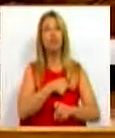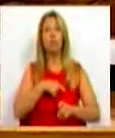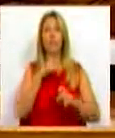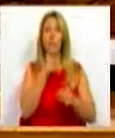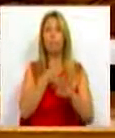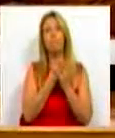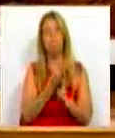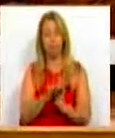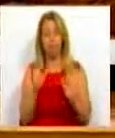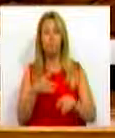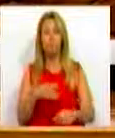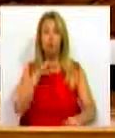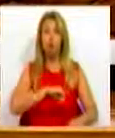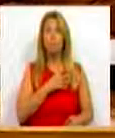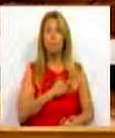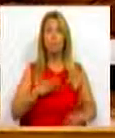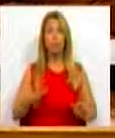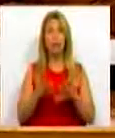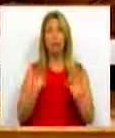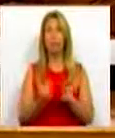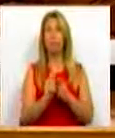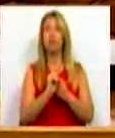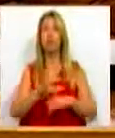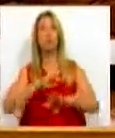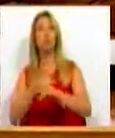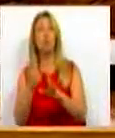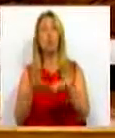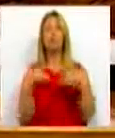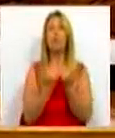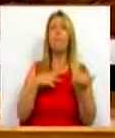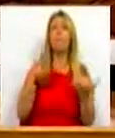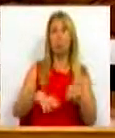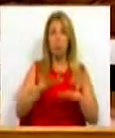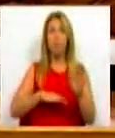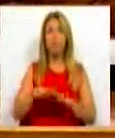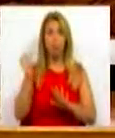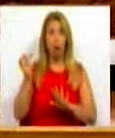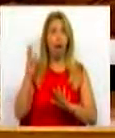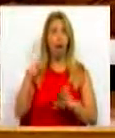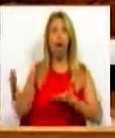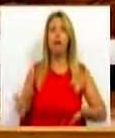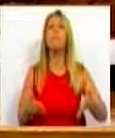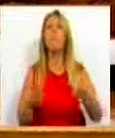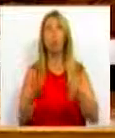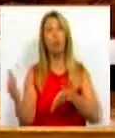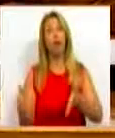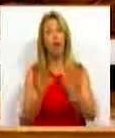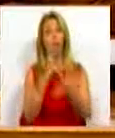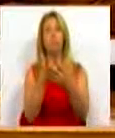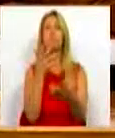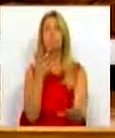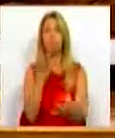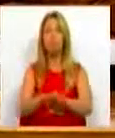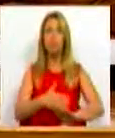de desemprego, como noutras prestações, a sociedade portuguesa fez um caminho ao longo dos anos. Um caminho relevante, um caminho